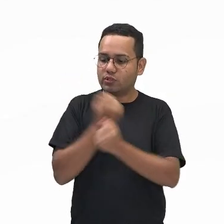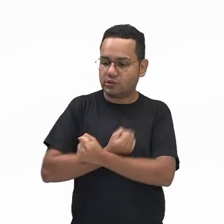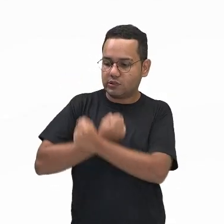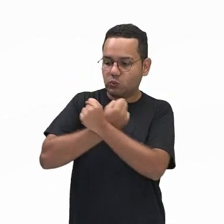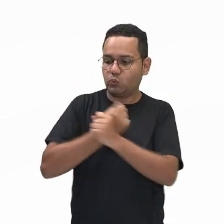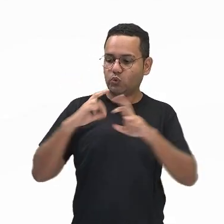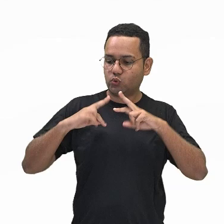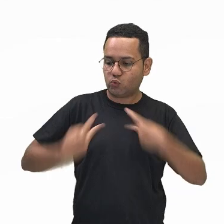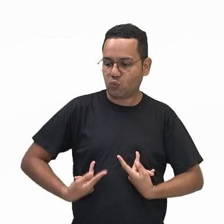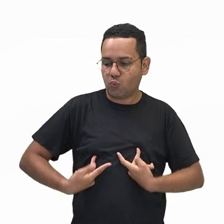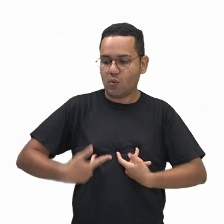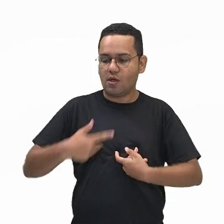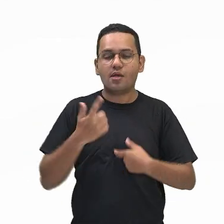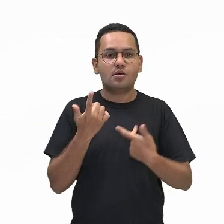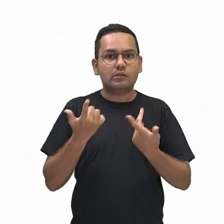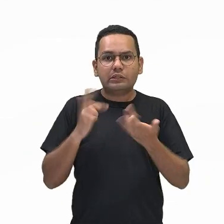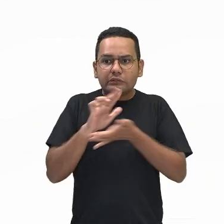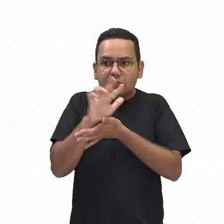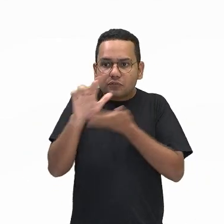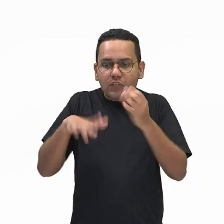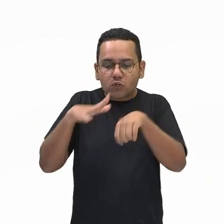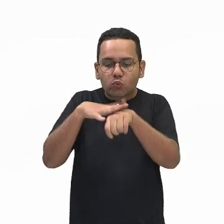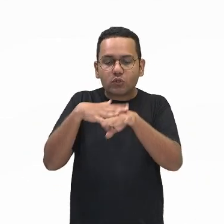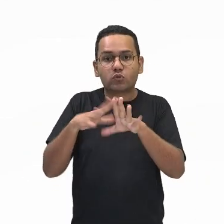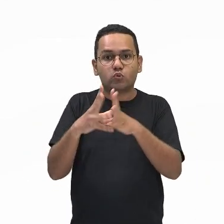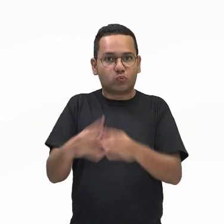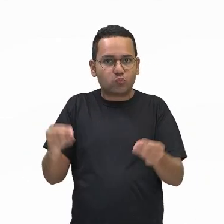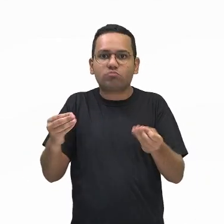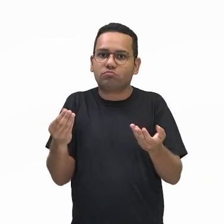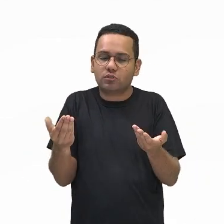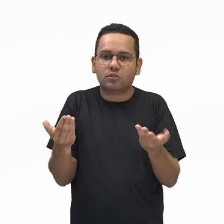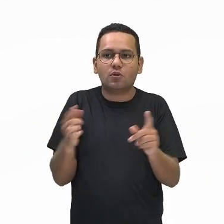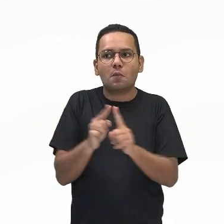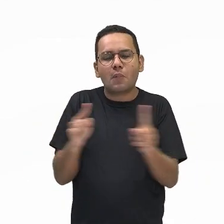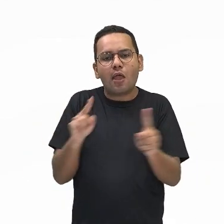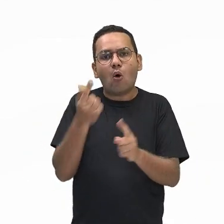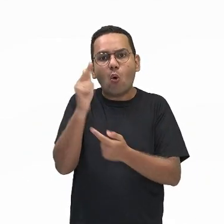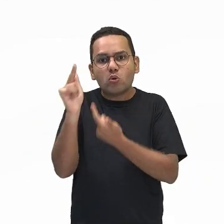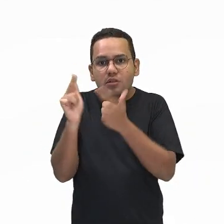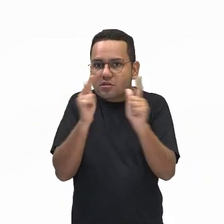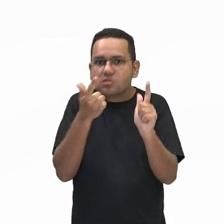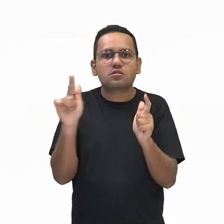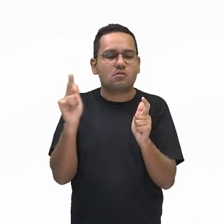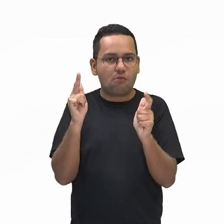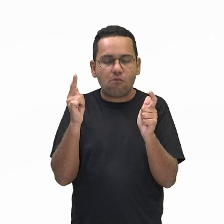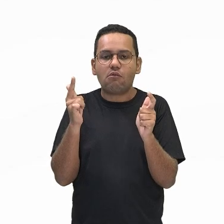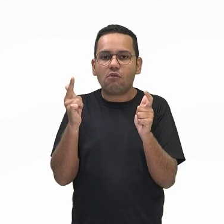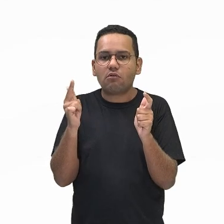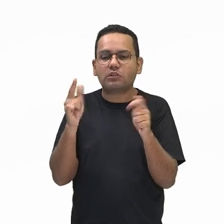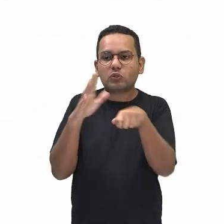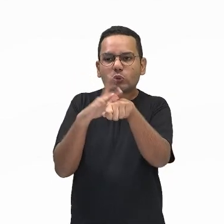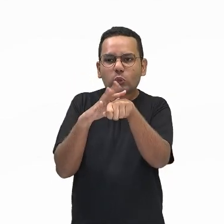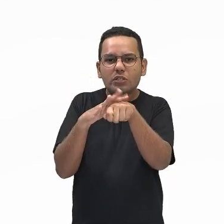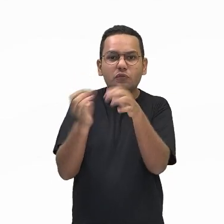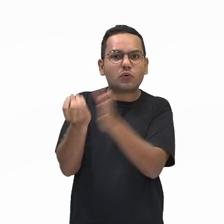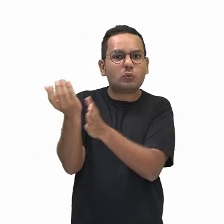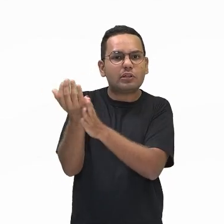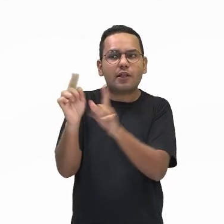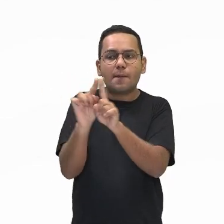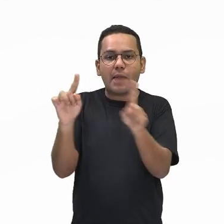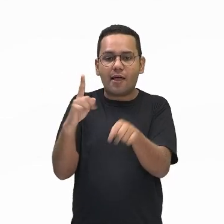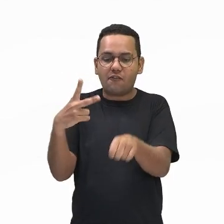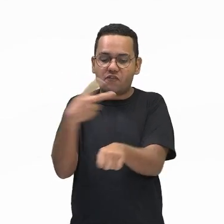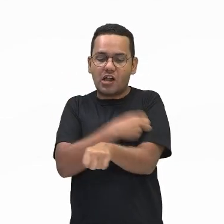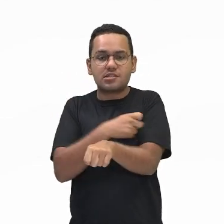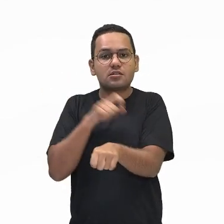erradicadas graças às vacinas, né? Doenças ainda têm surgido e a vacina tem sido ali uma ferramenta poderosa